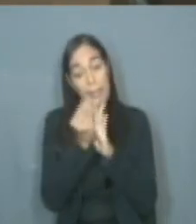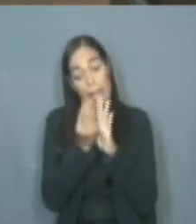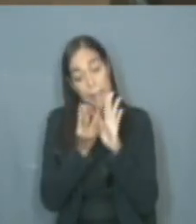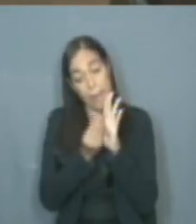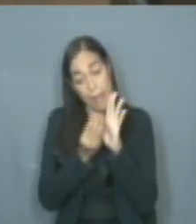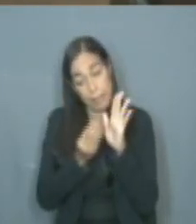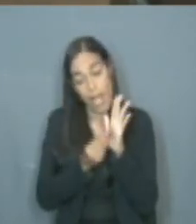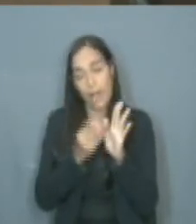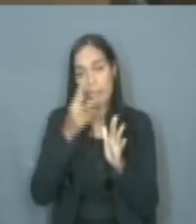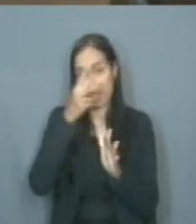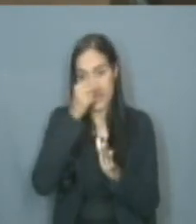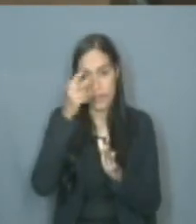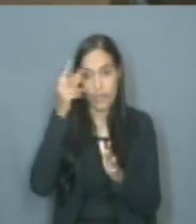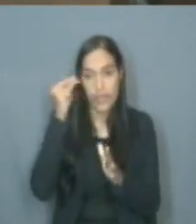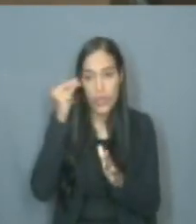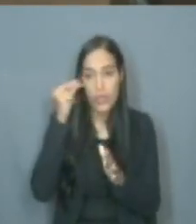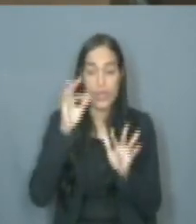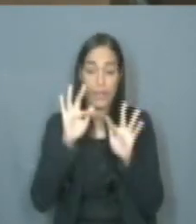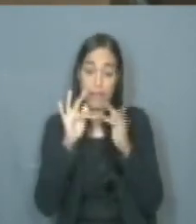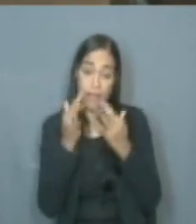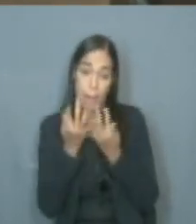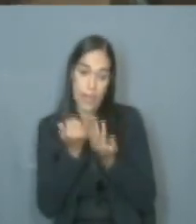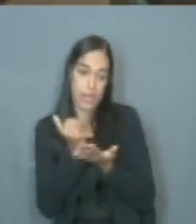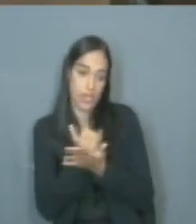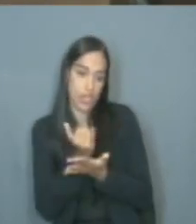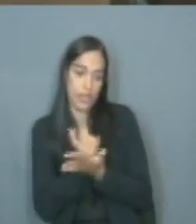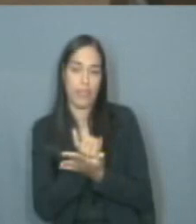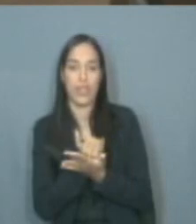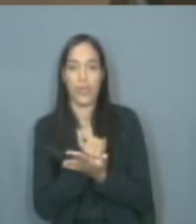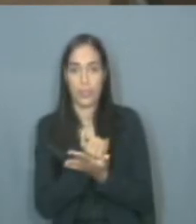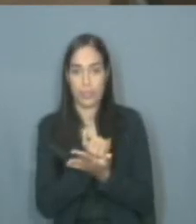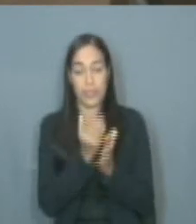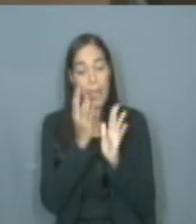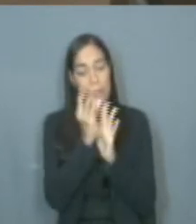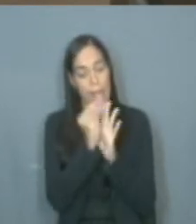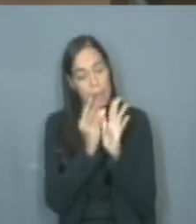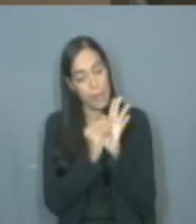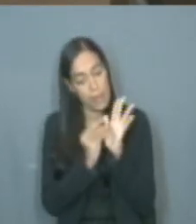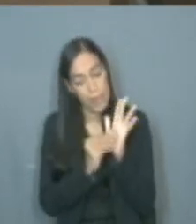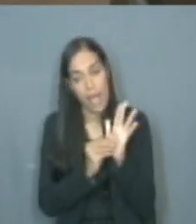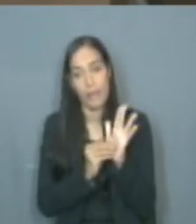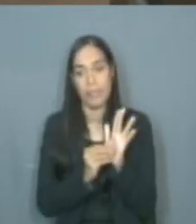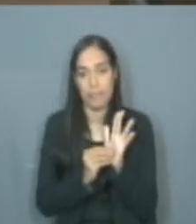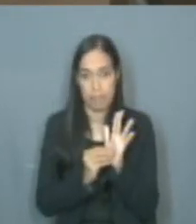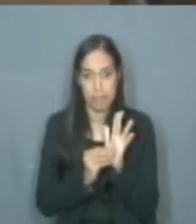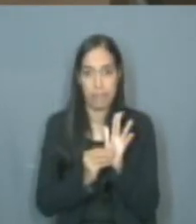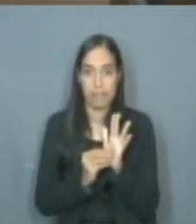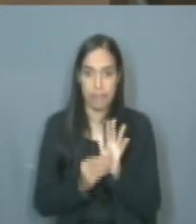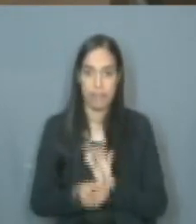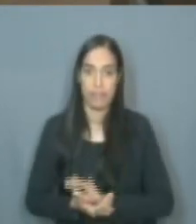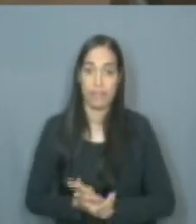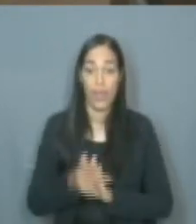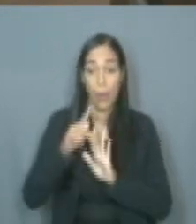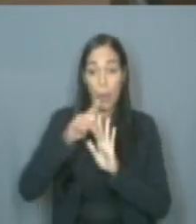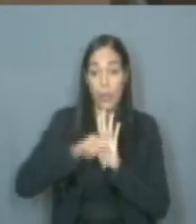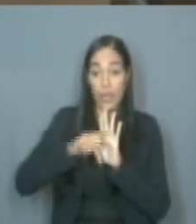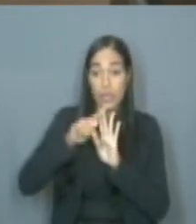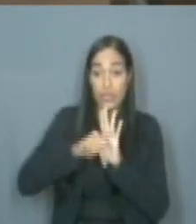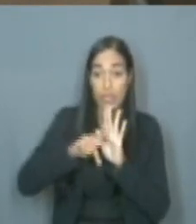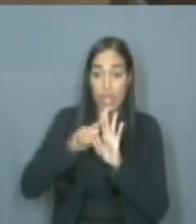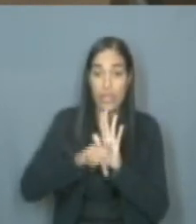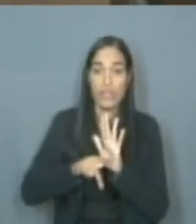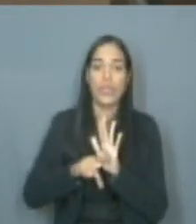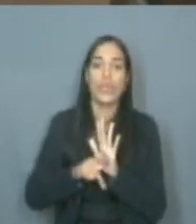cadastradas pela prefeitura, não são as famílias que se inscreveram, que foram cadastradas. Então, no fim das contas, o projeto ele